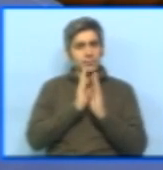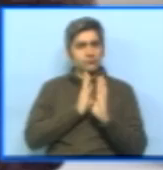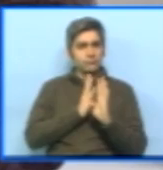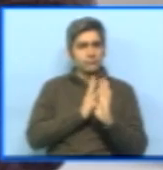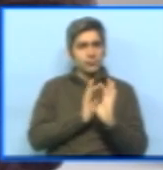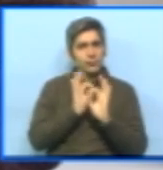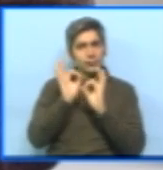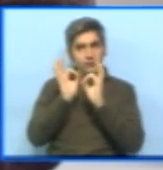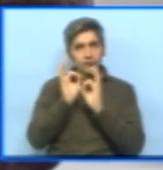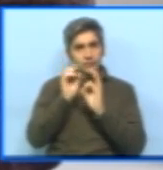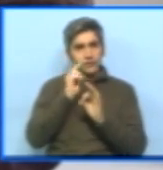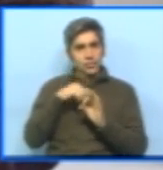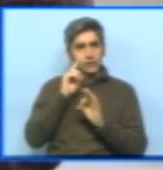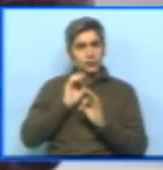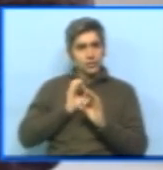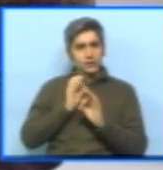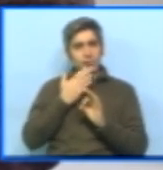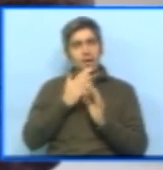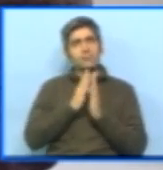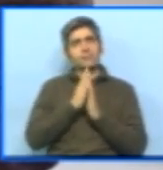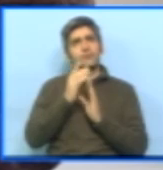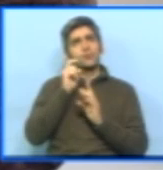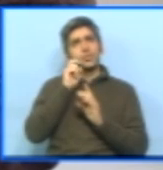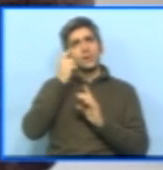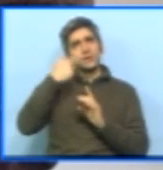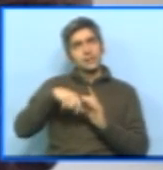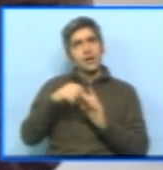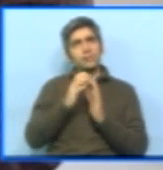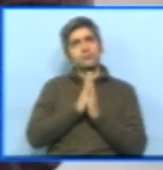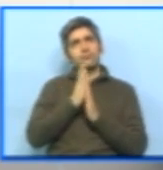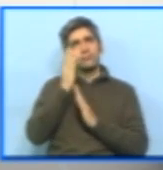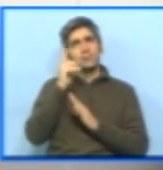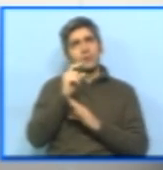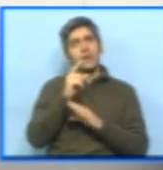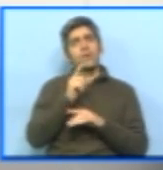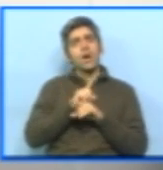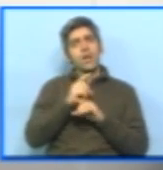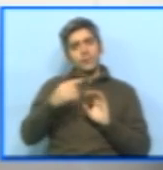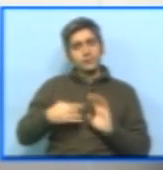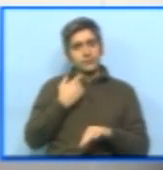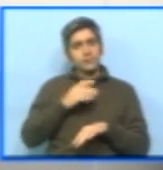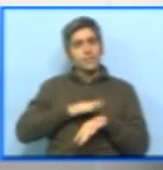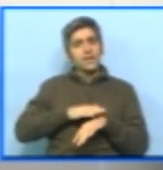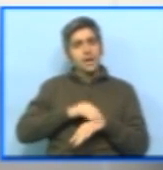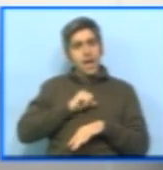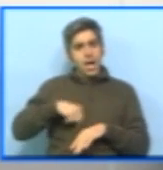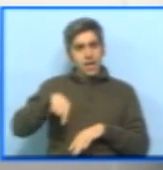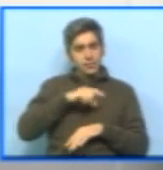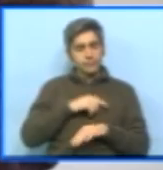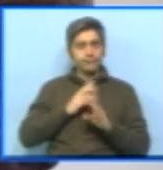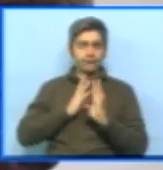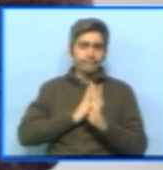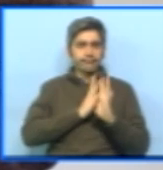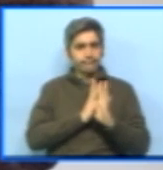Senhora, pedindo esta proteção divina e também pela remissão dos seus pecados. E a partir daí as